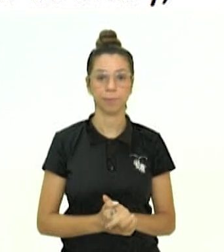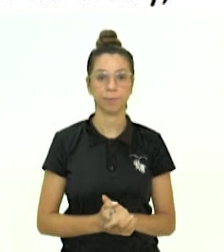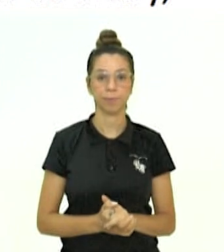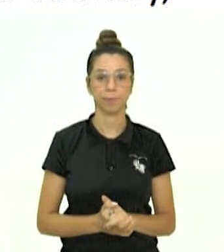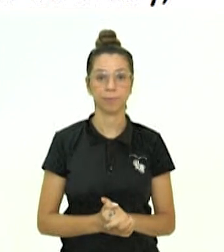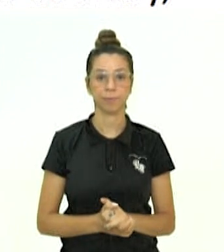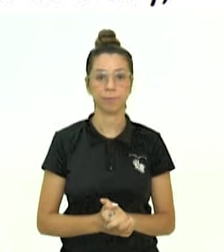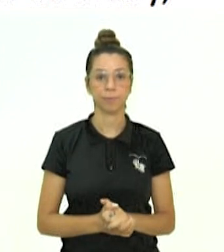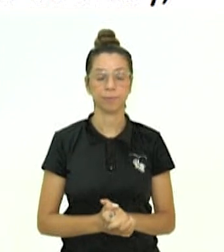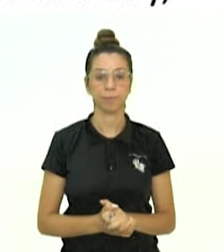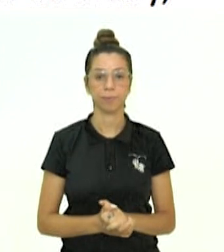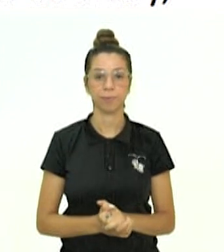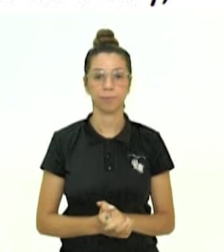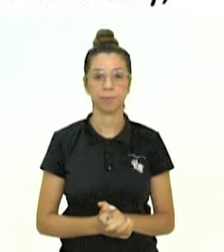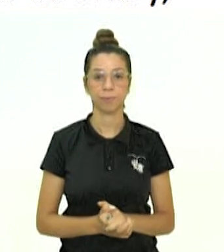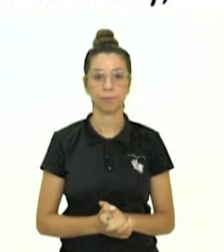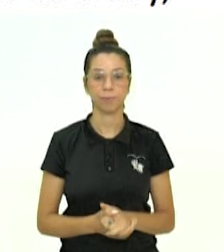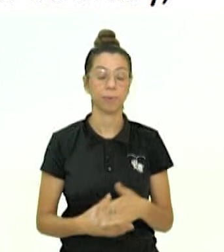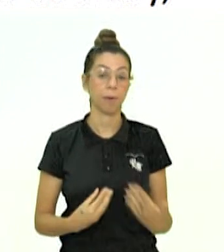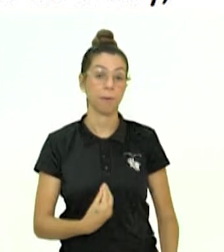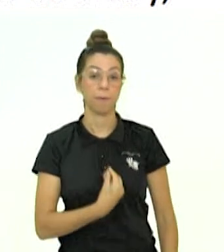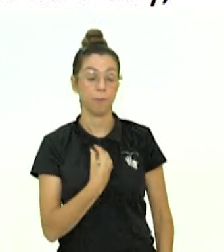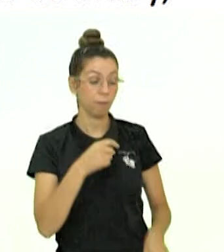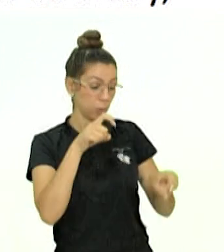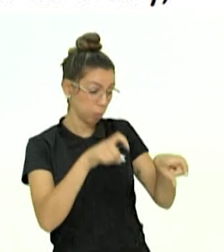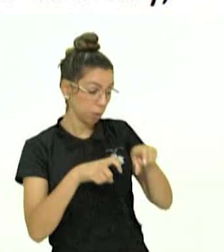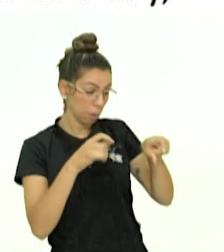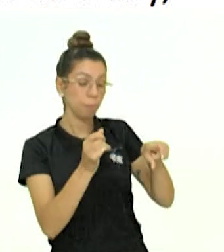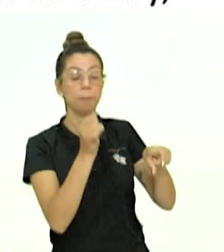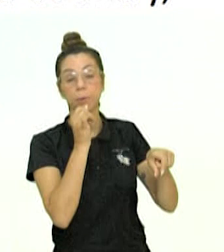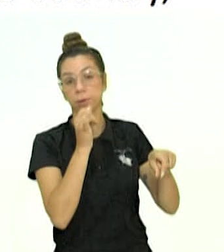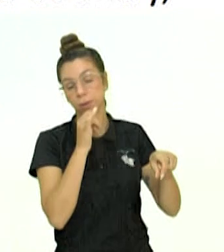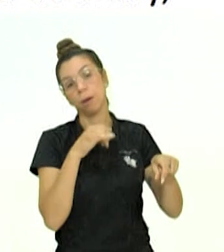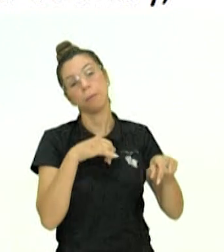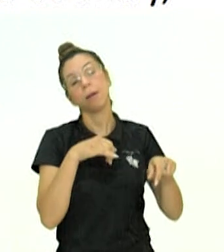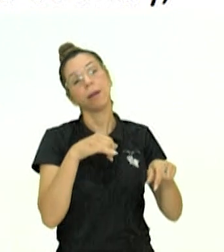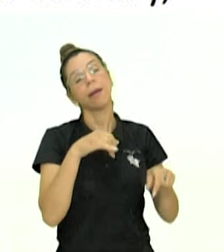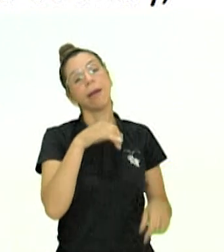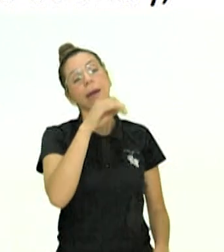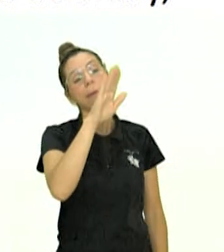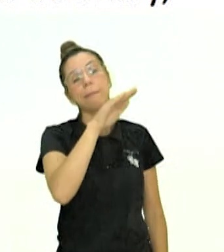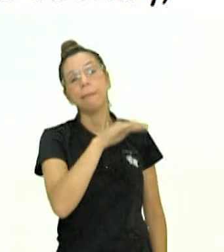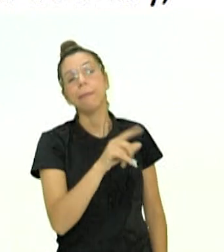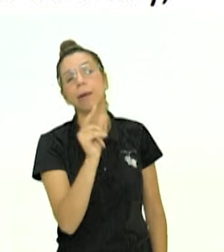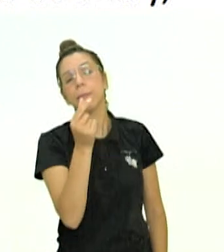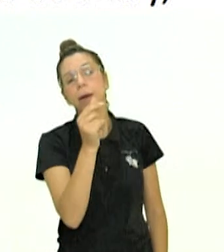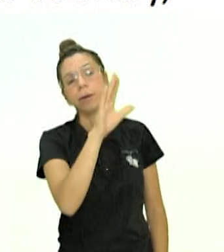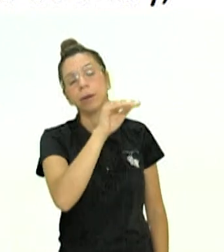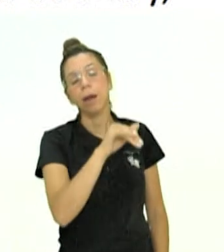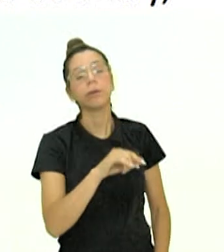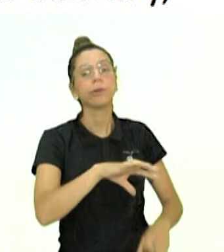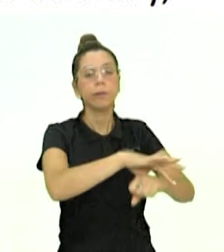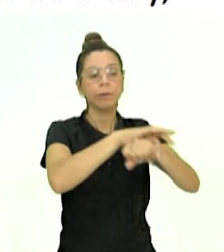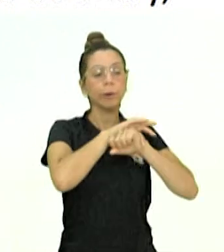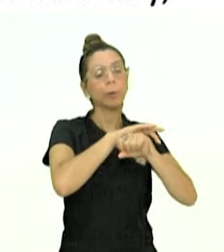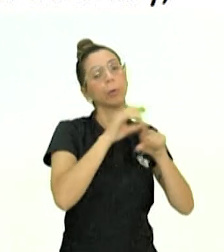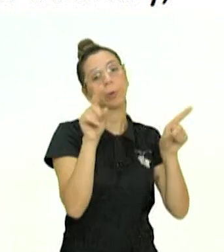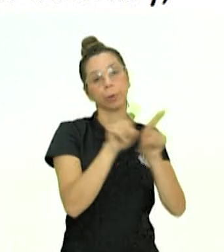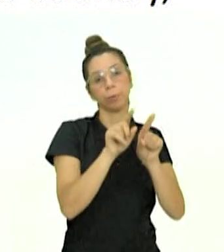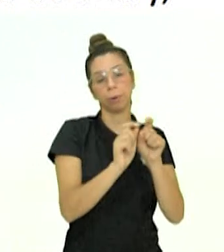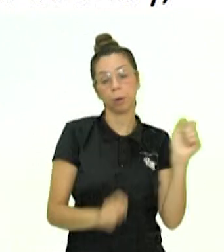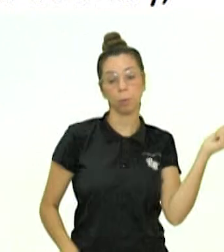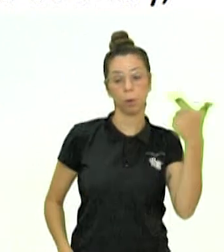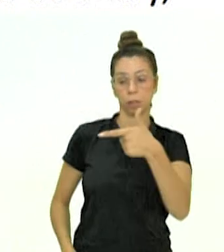best option. Morar no campo, por exemplo, pode ser mais barato e mais seguro do que viver na cidade. Se você quer uma